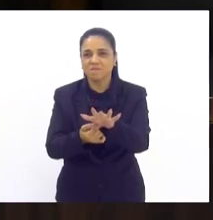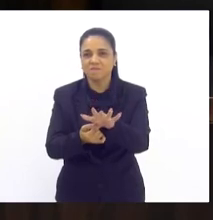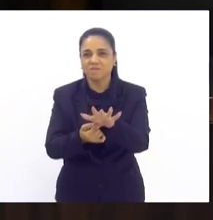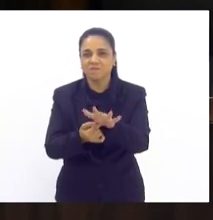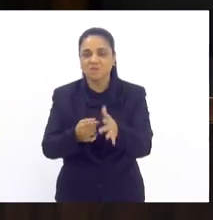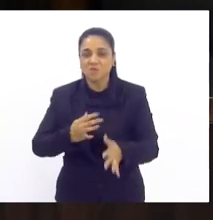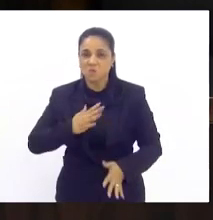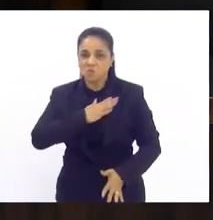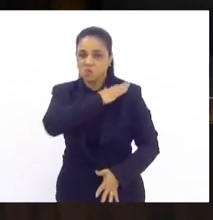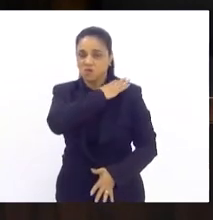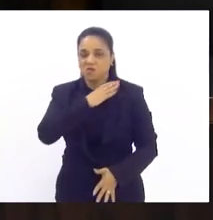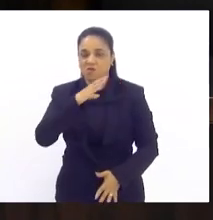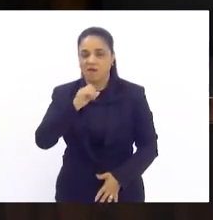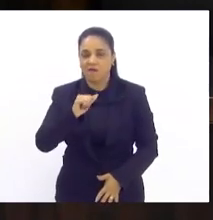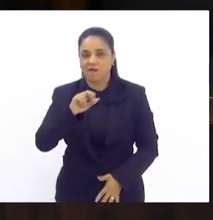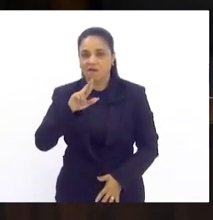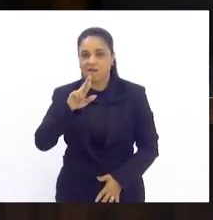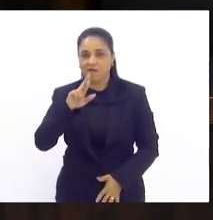Coronel Camilo